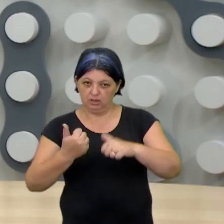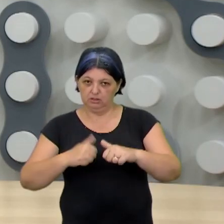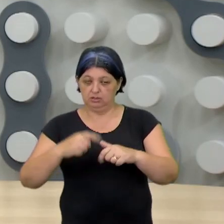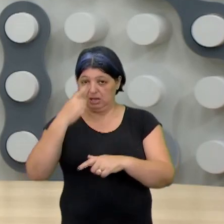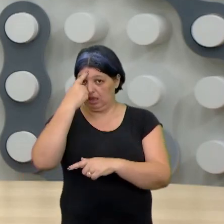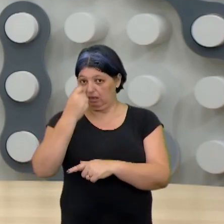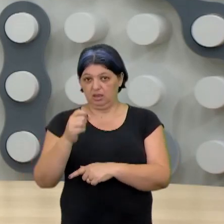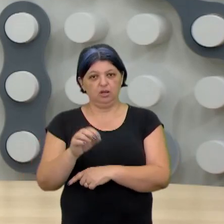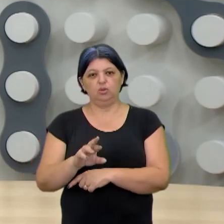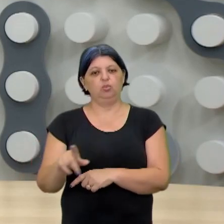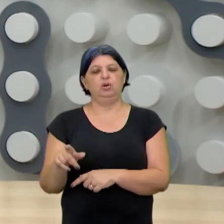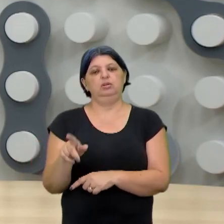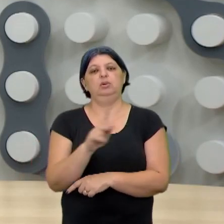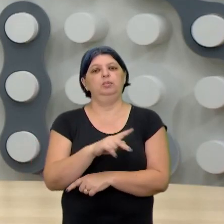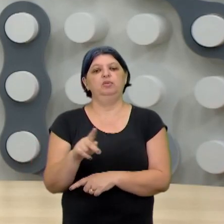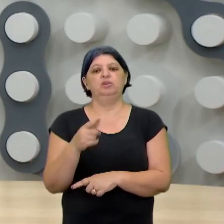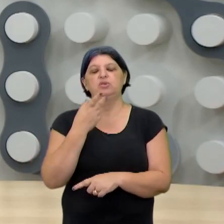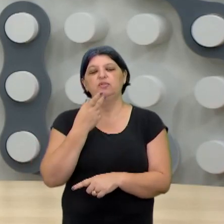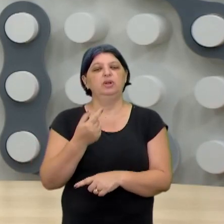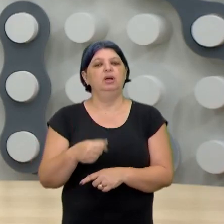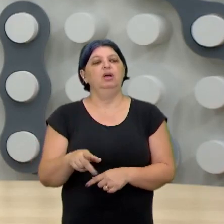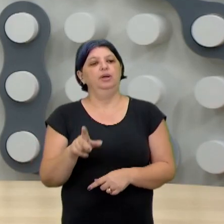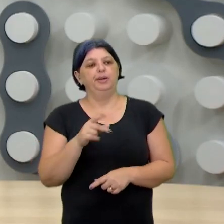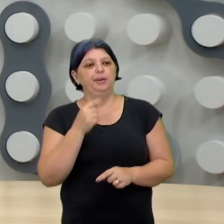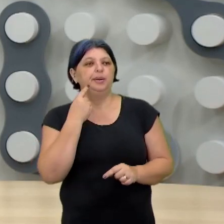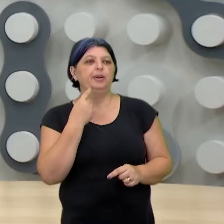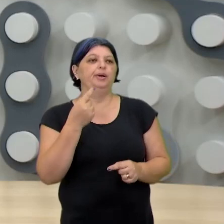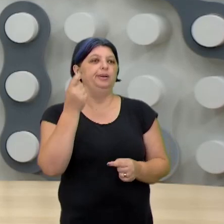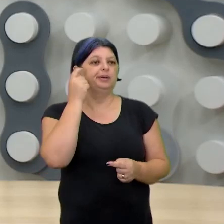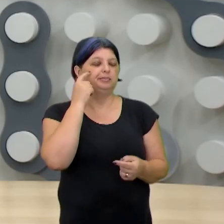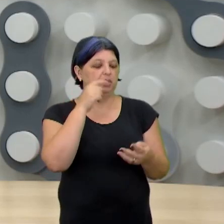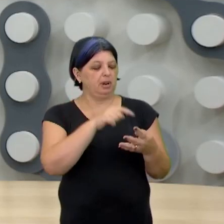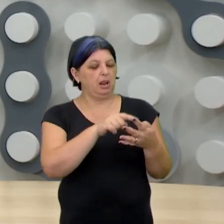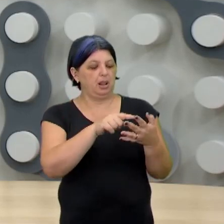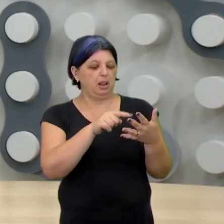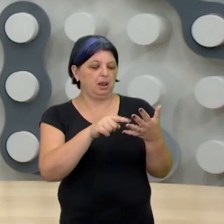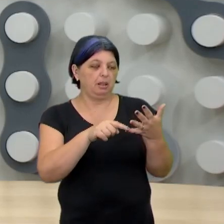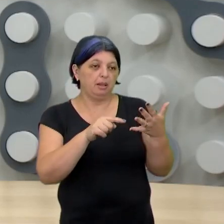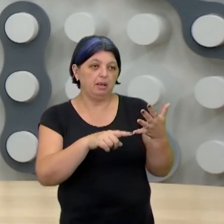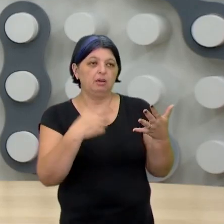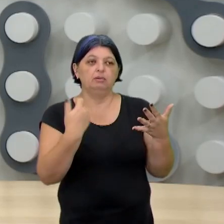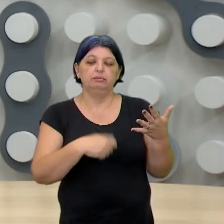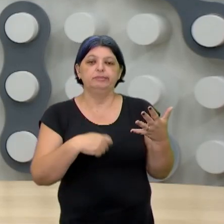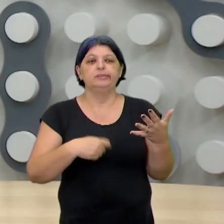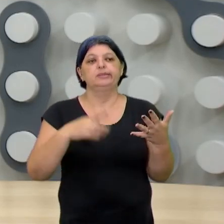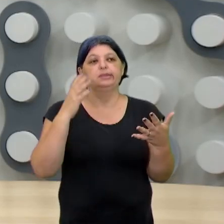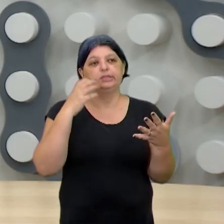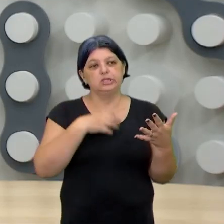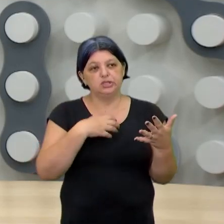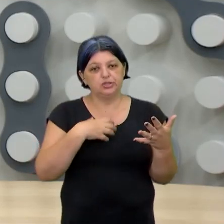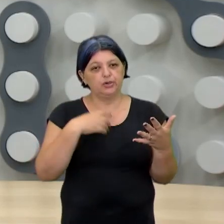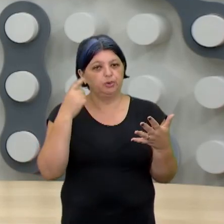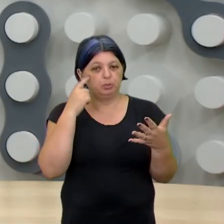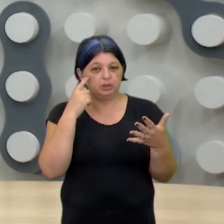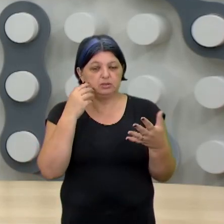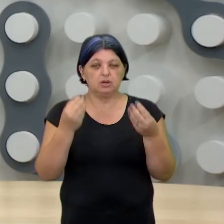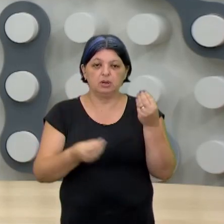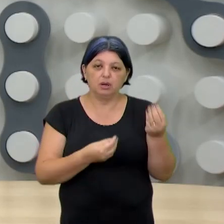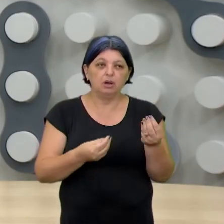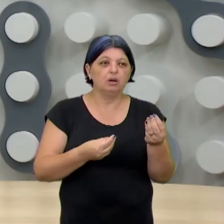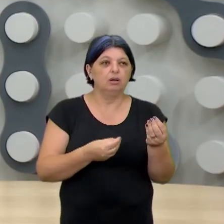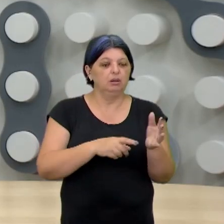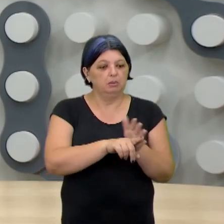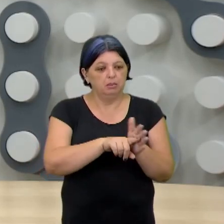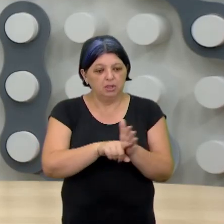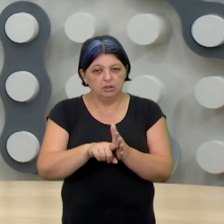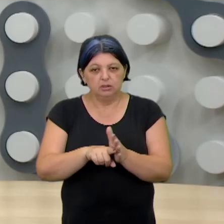é que o professor chegue e fale, não, olha, a linha de pensamento é essa e você tem que pensar dessa forma, então veículo tal,